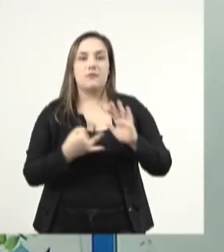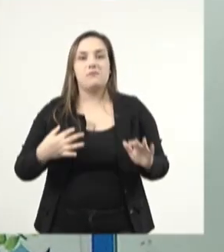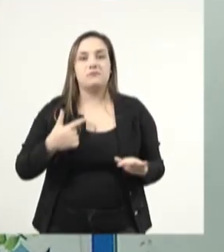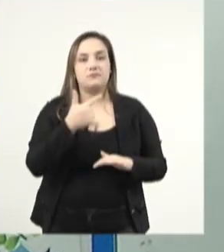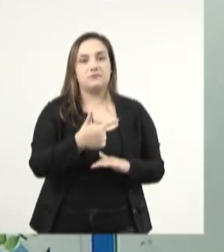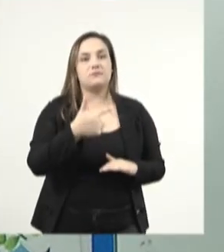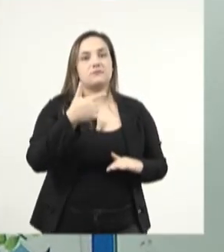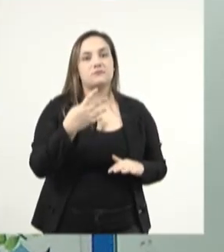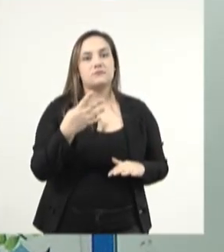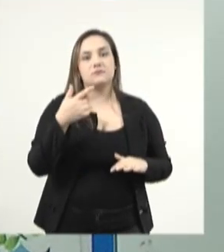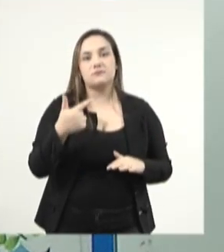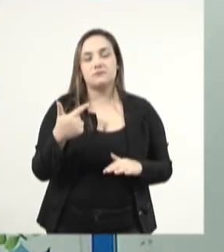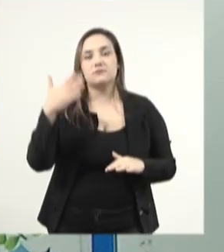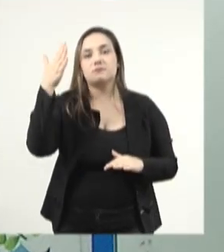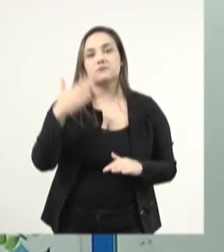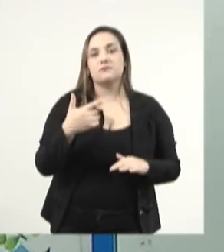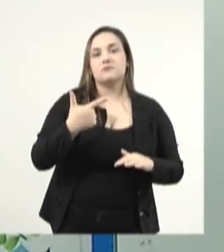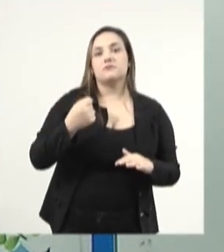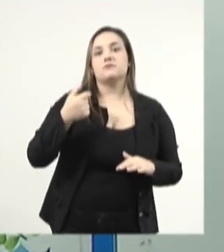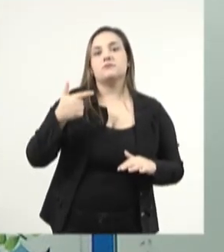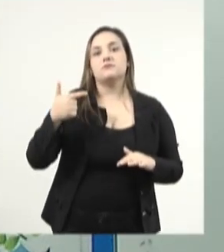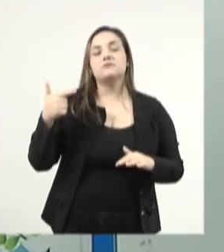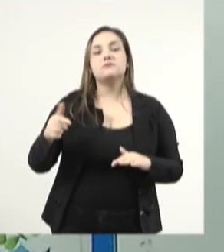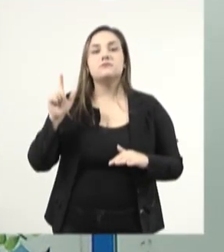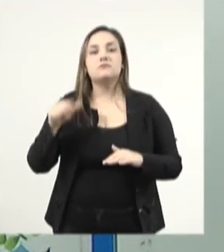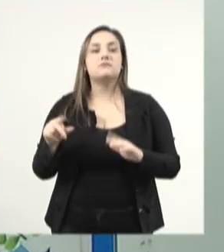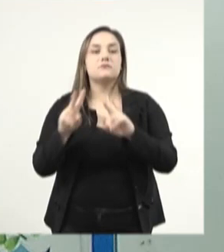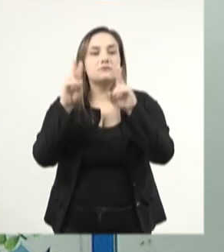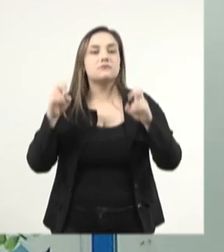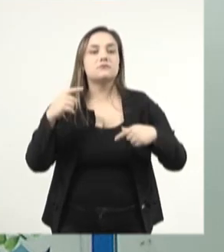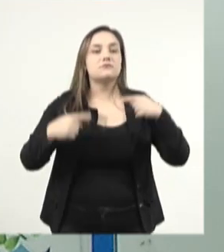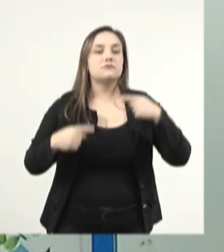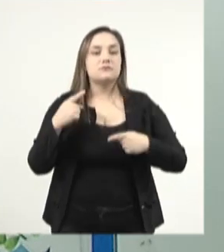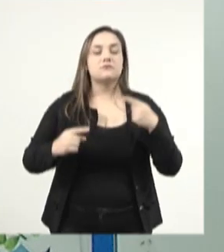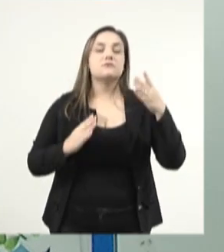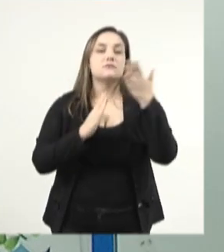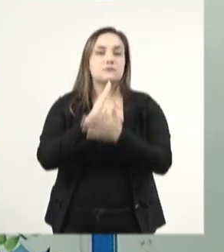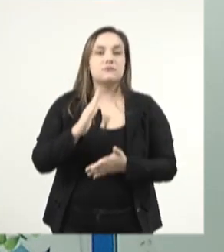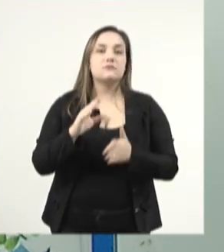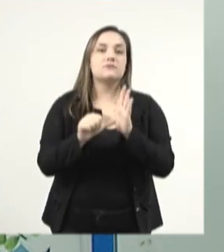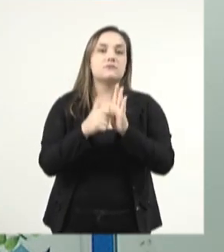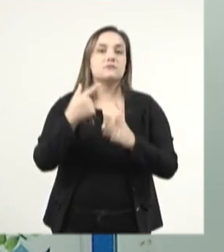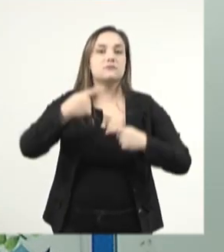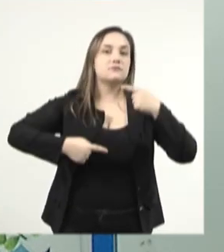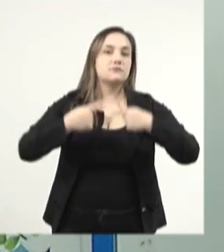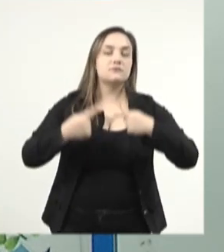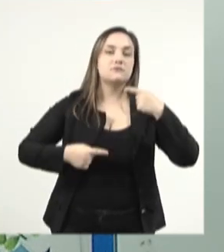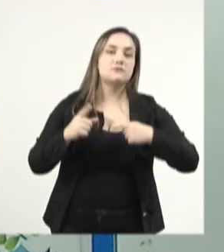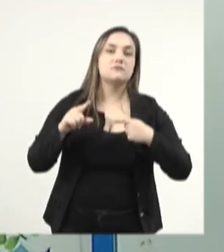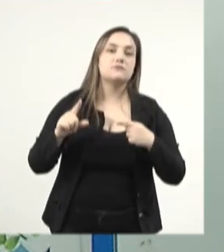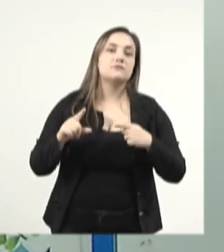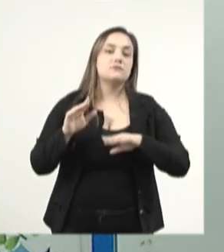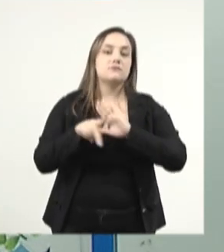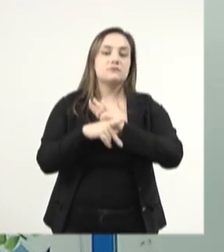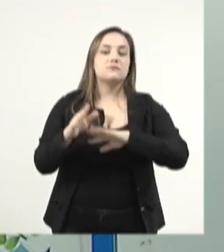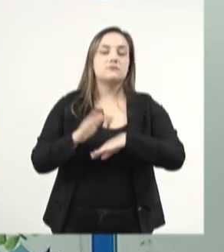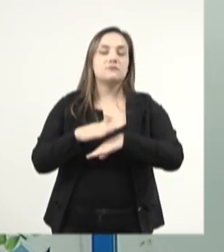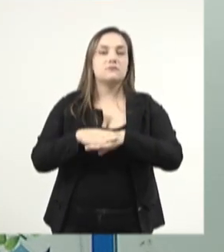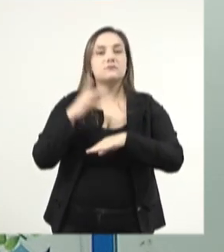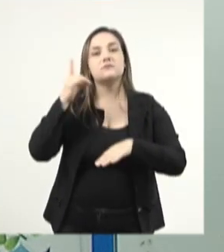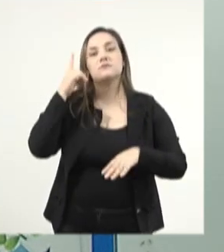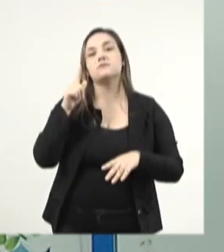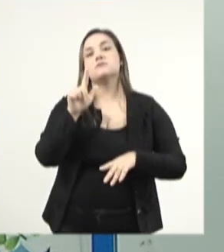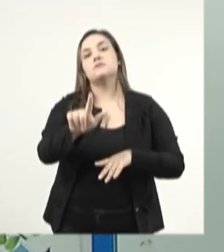número 242 de 2022, matéria que foi discutida, votada e aprovada em segunda discussão. A autoria é o